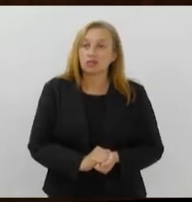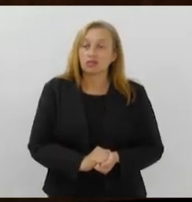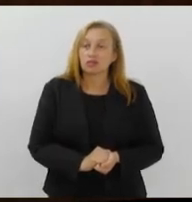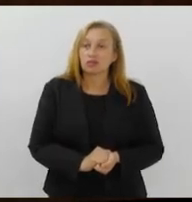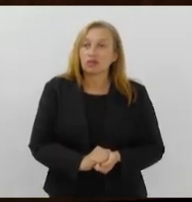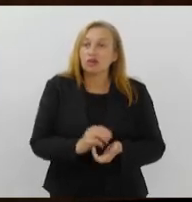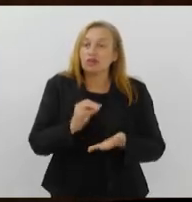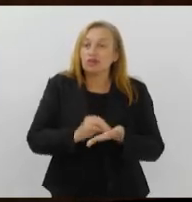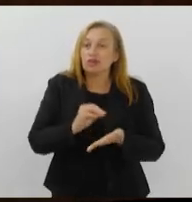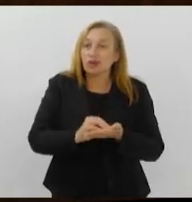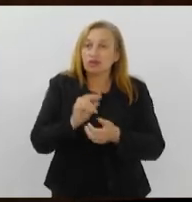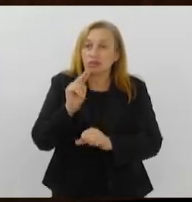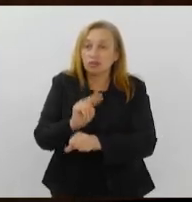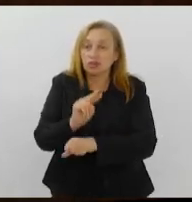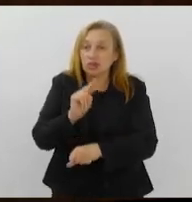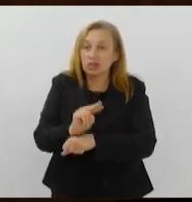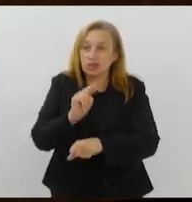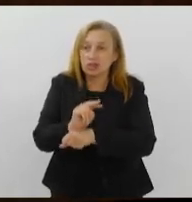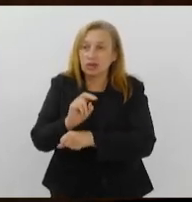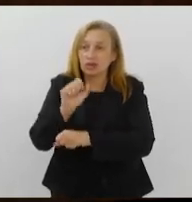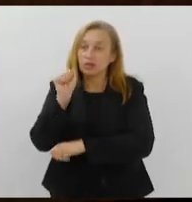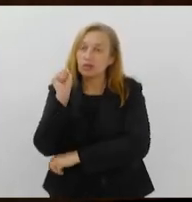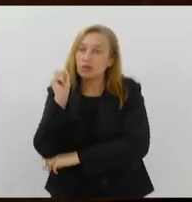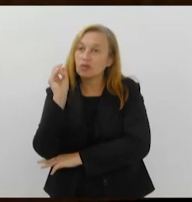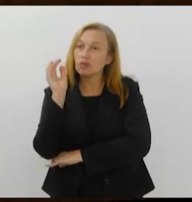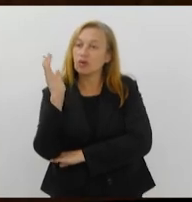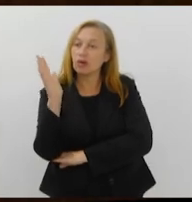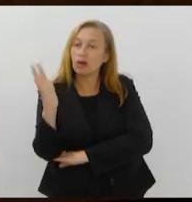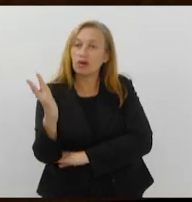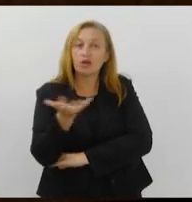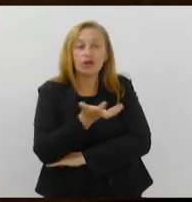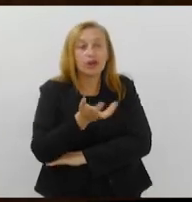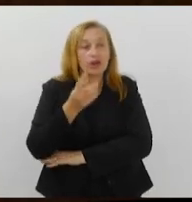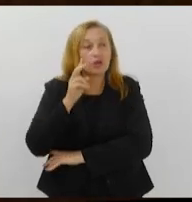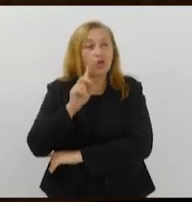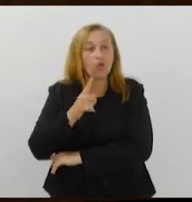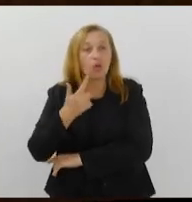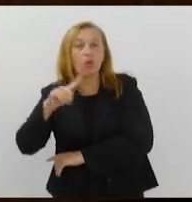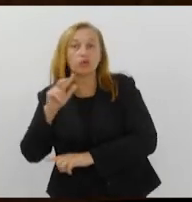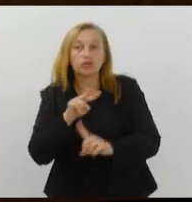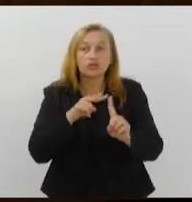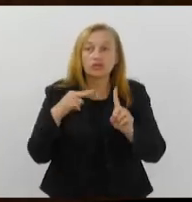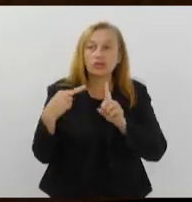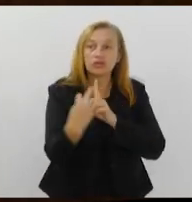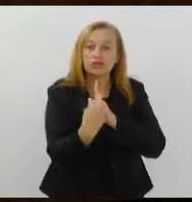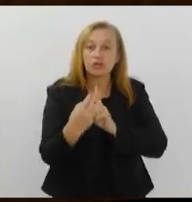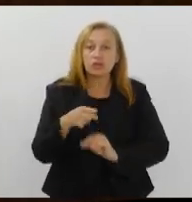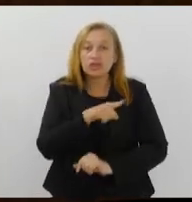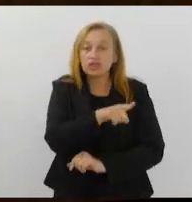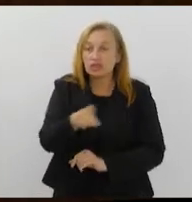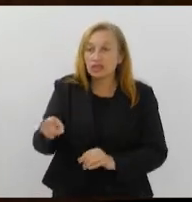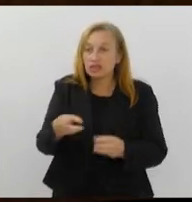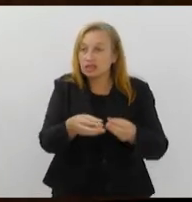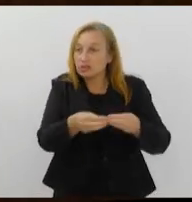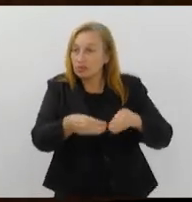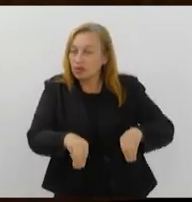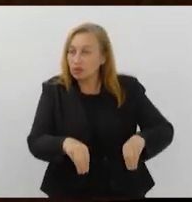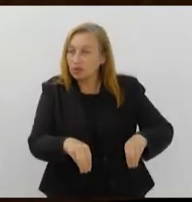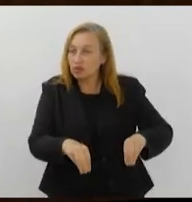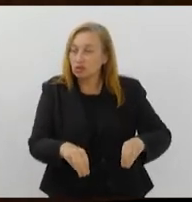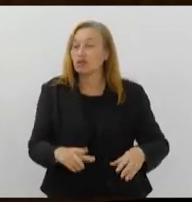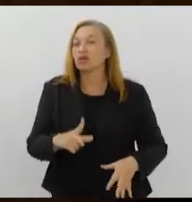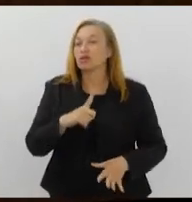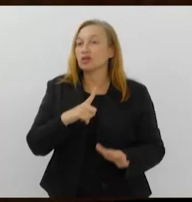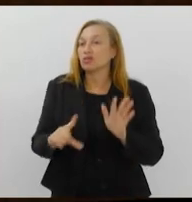proteção ao meio ambiente. Mas eu quero ter um outro olhar, porque nesses desastres, e eu tenho uma